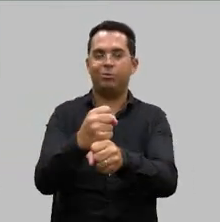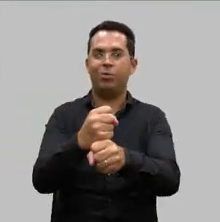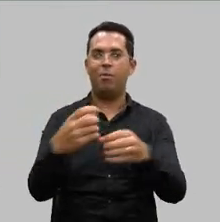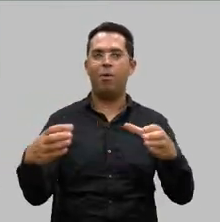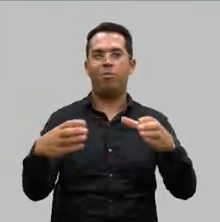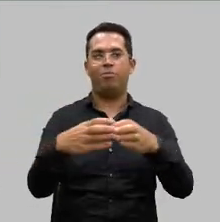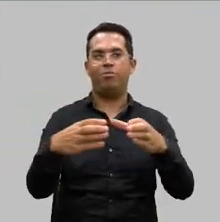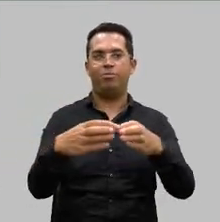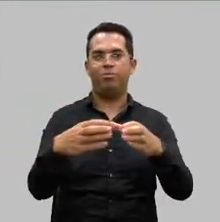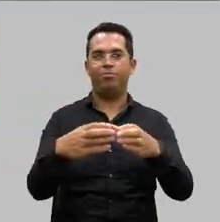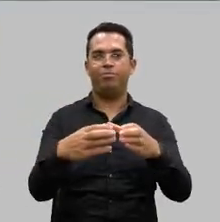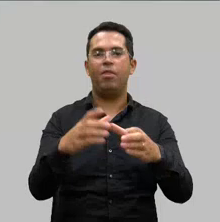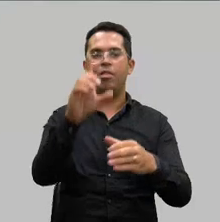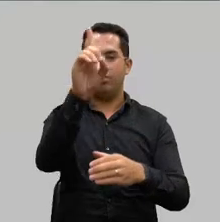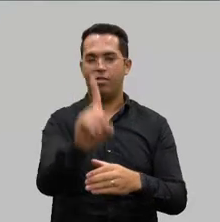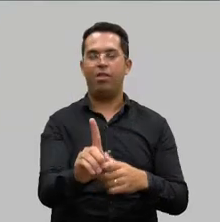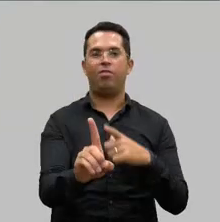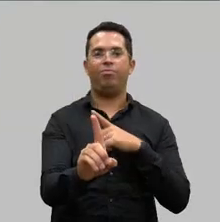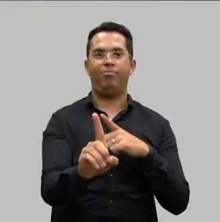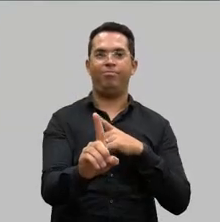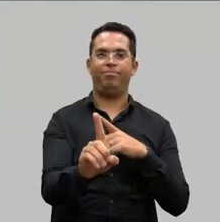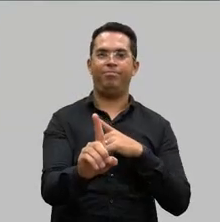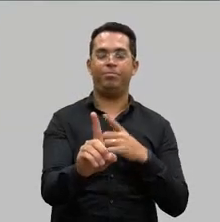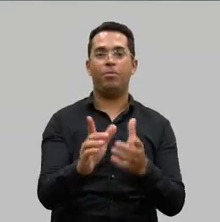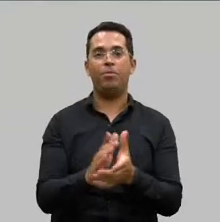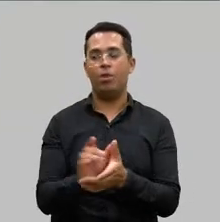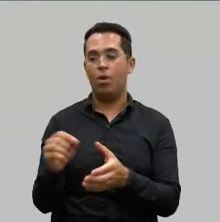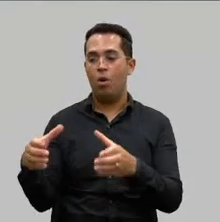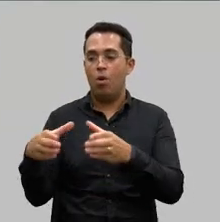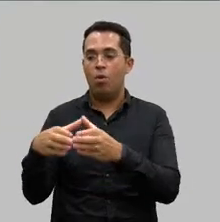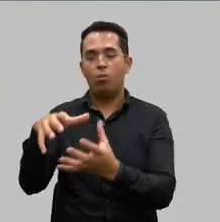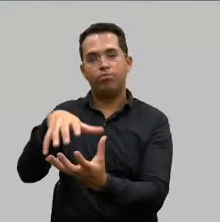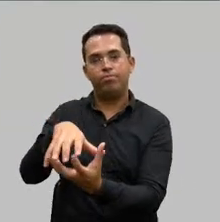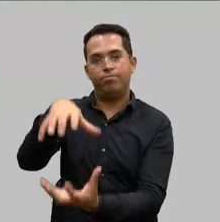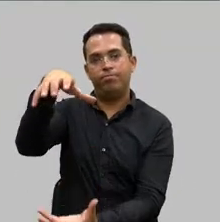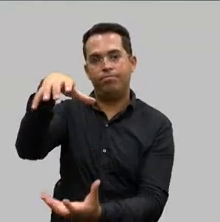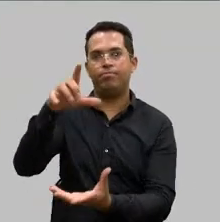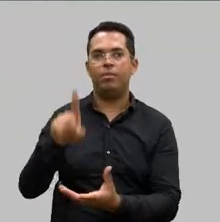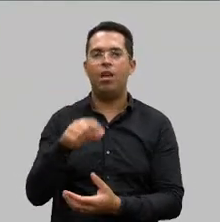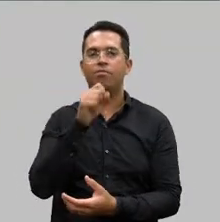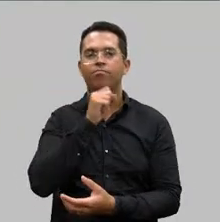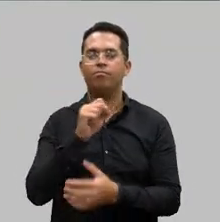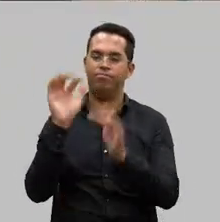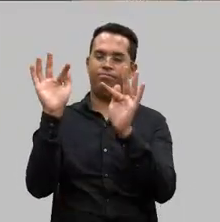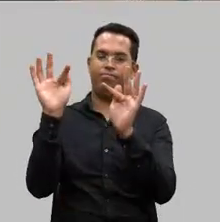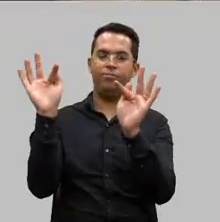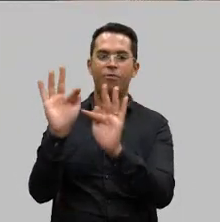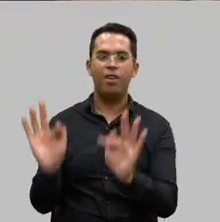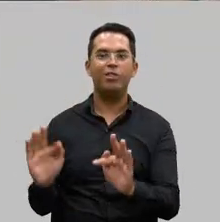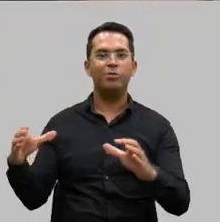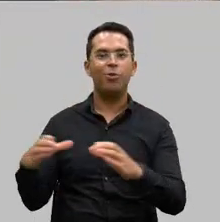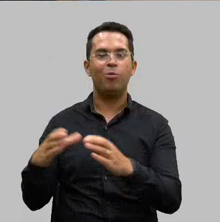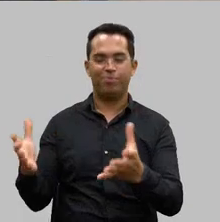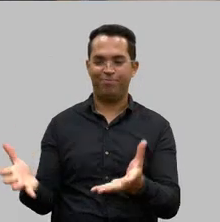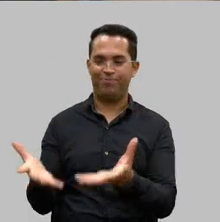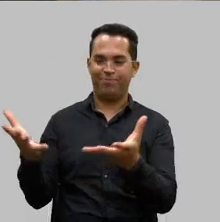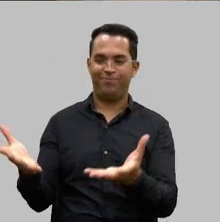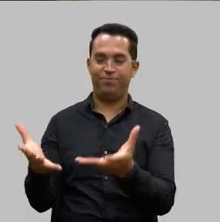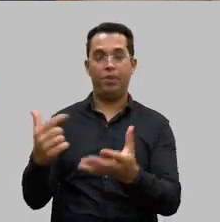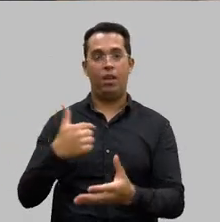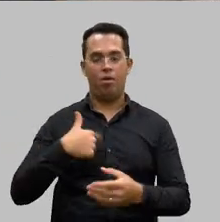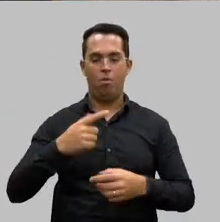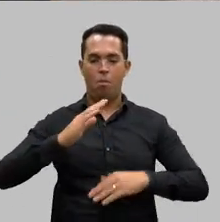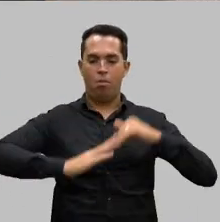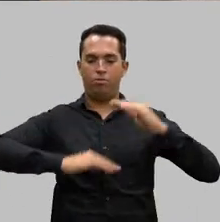os idosos geralmente são doenças cenis é C idade eu como médico ortopedista tenho